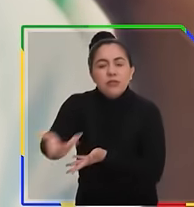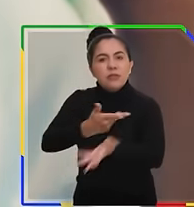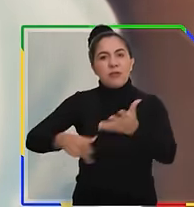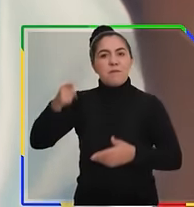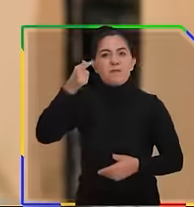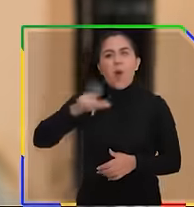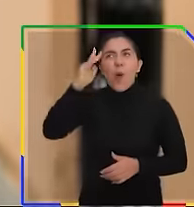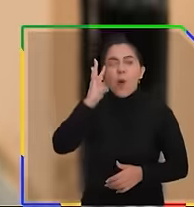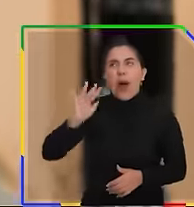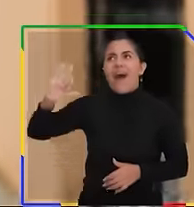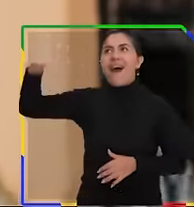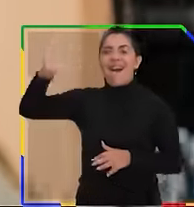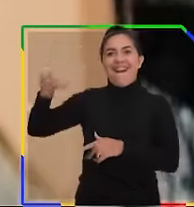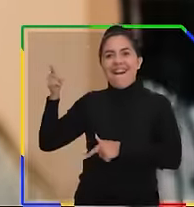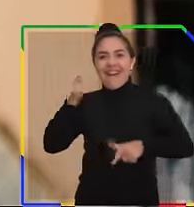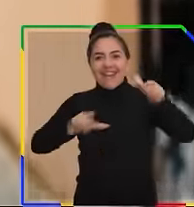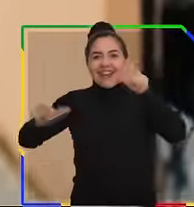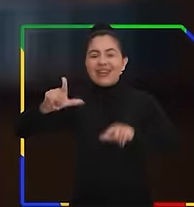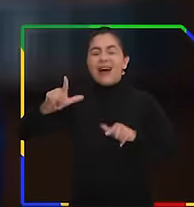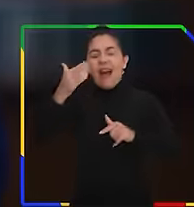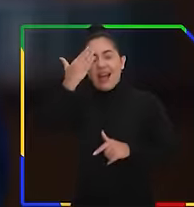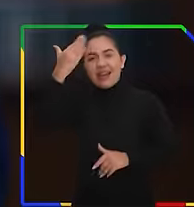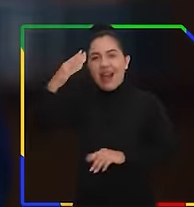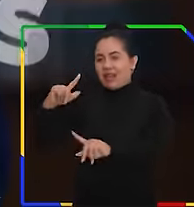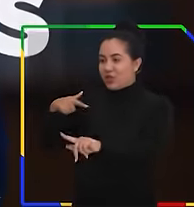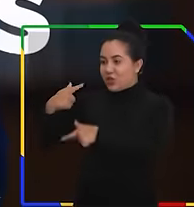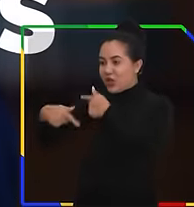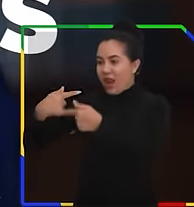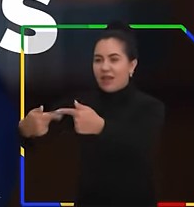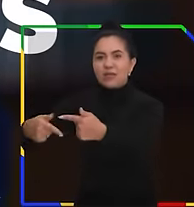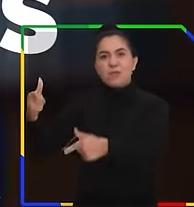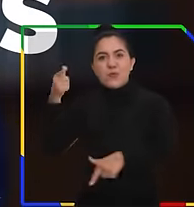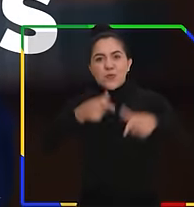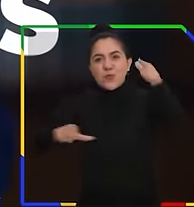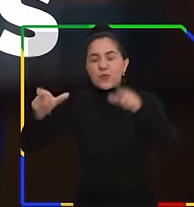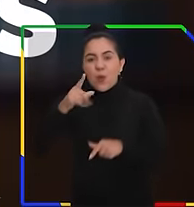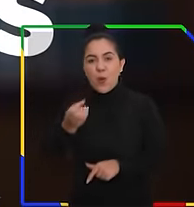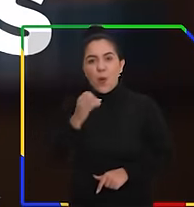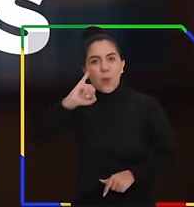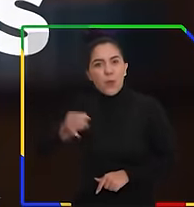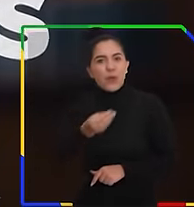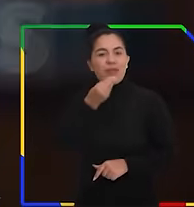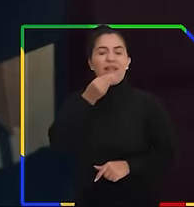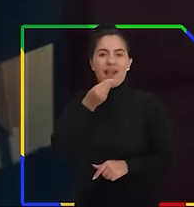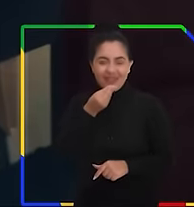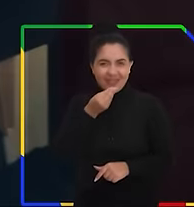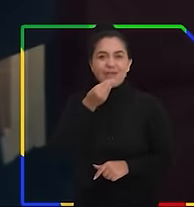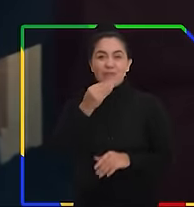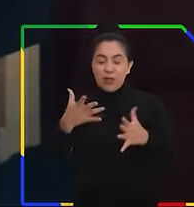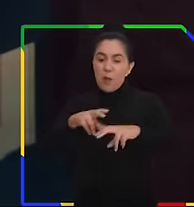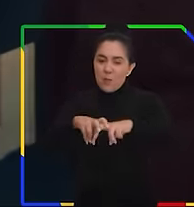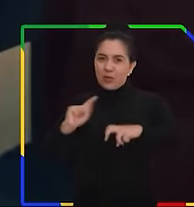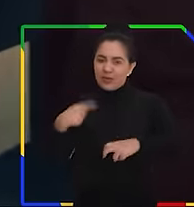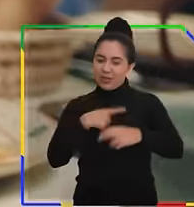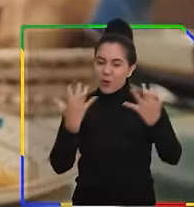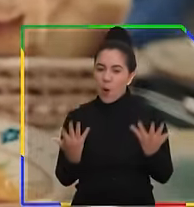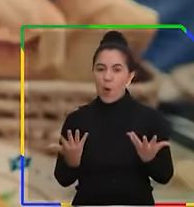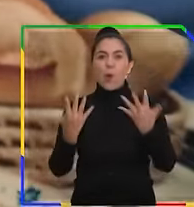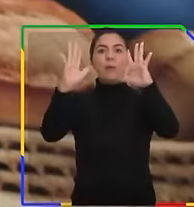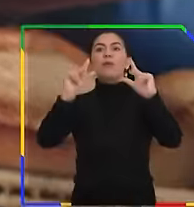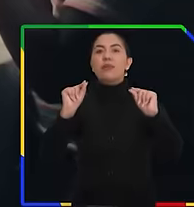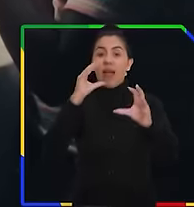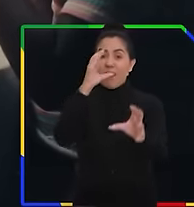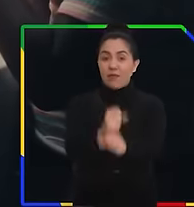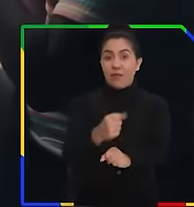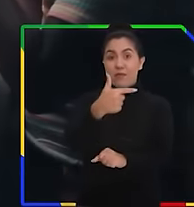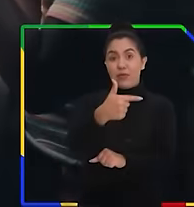da capacidade de sonhar da nossa juventude, graças à geração de oportunidades para todos e todas. Por isso, comemoramos